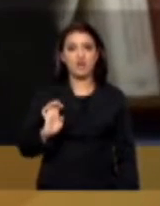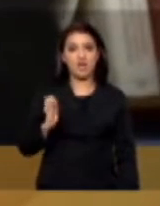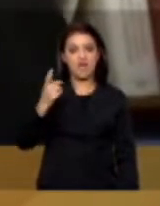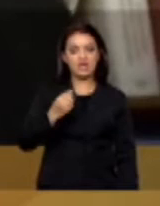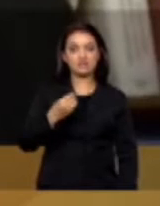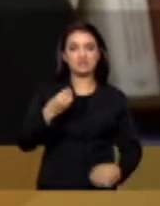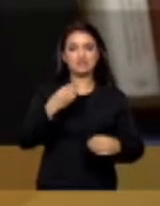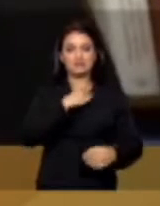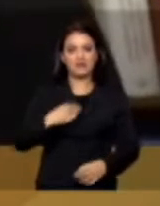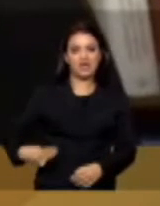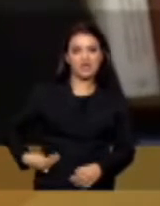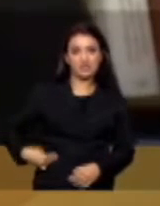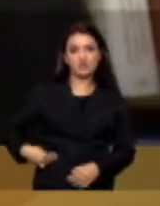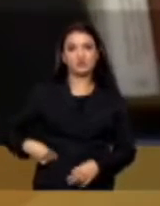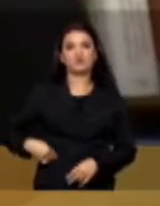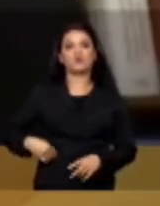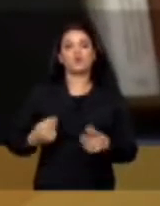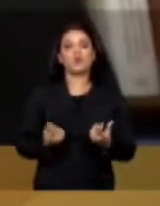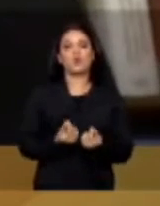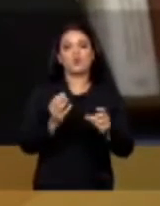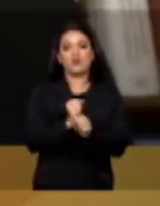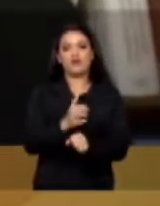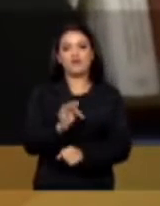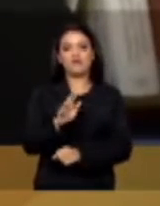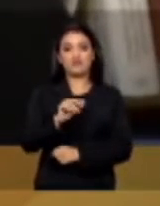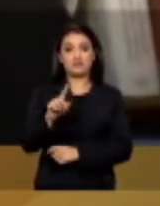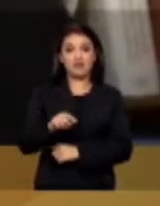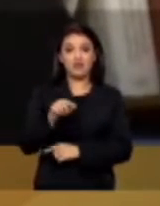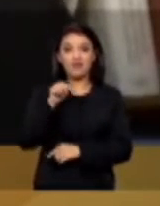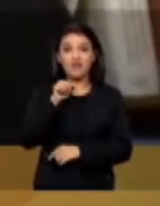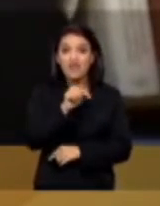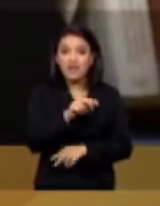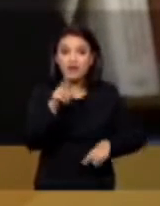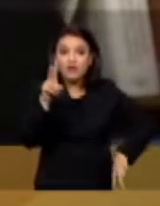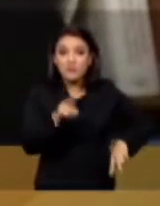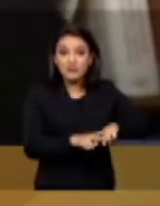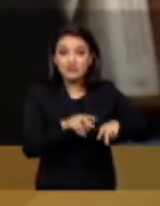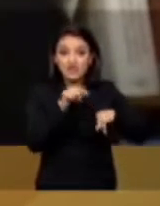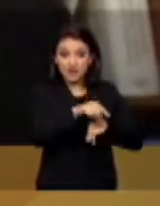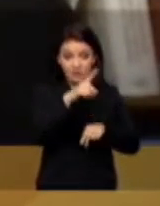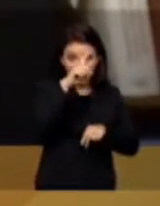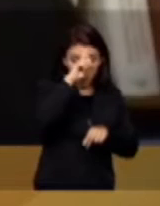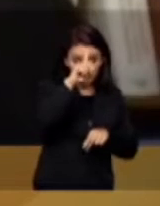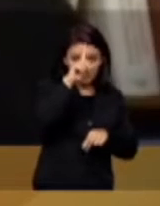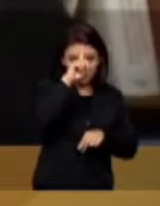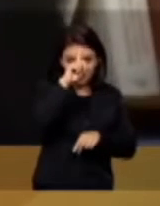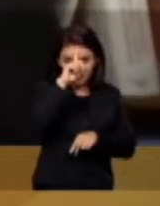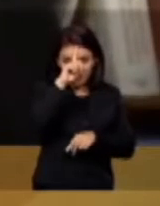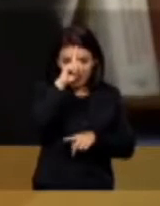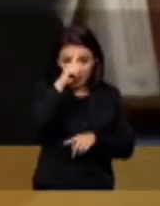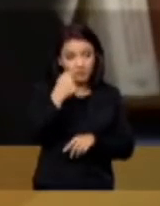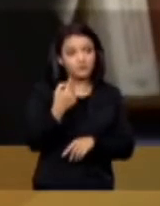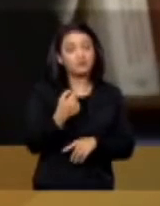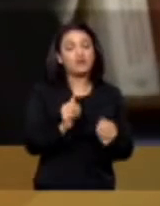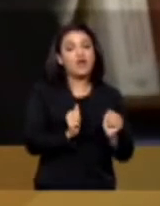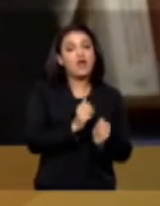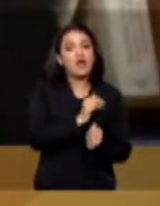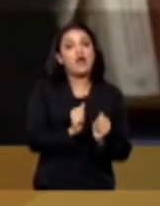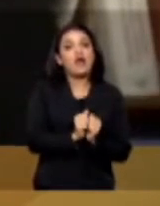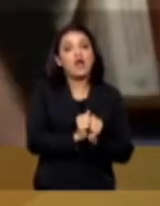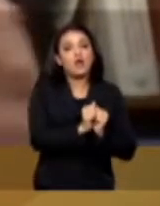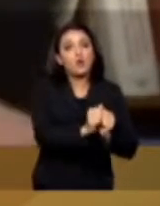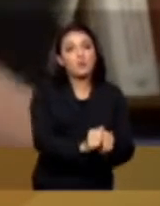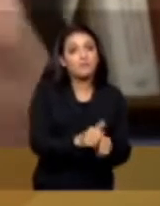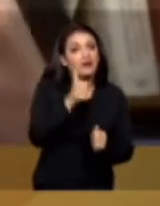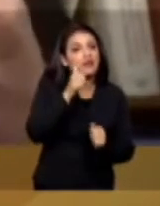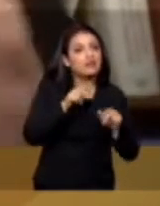Vossa Excelência, que ele foi preso no Hospital Albert Einstein, quando estava acompanhando uma cirurgia da esposa dele, que